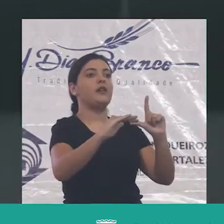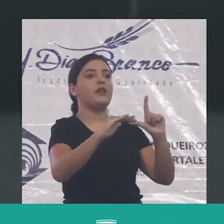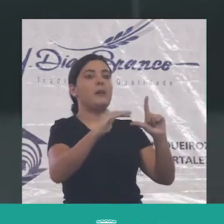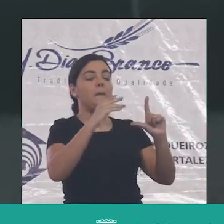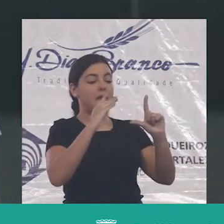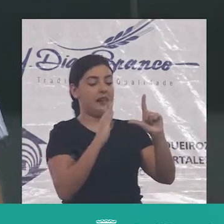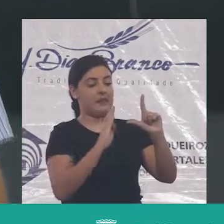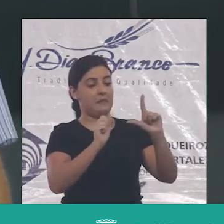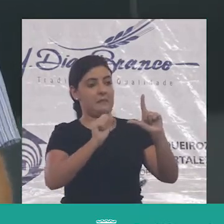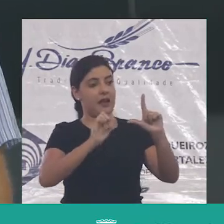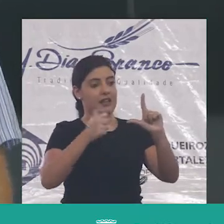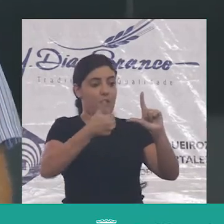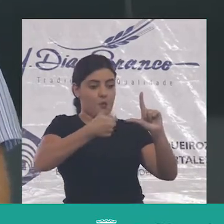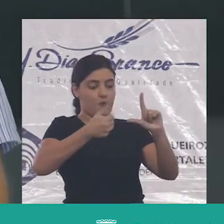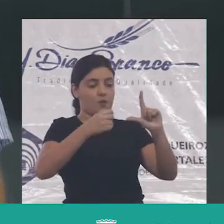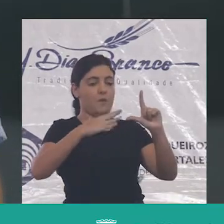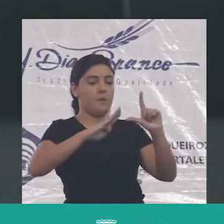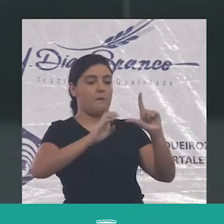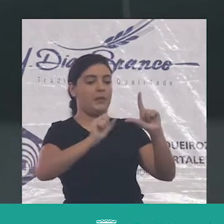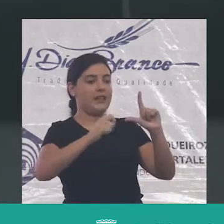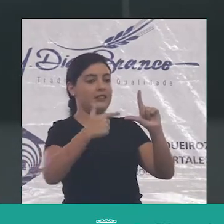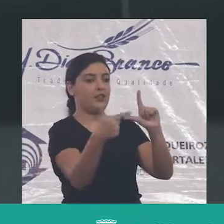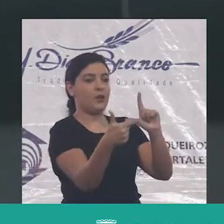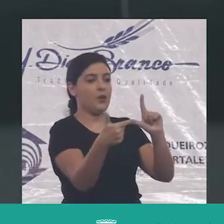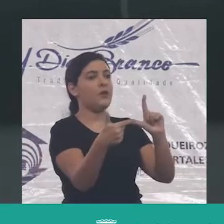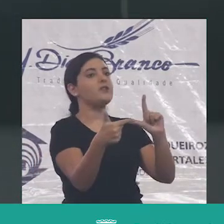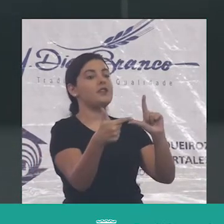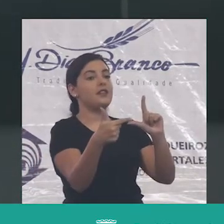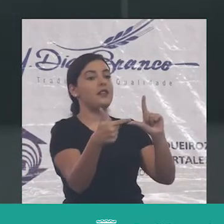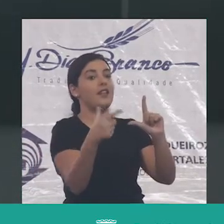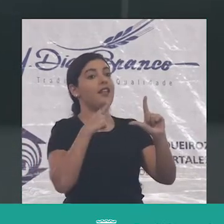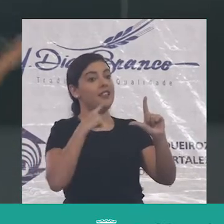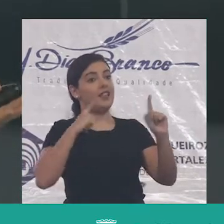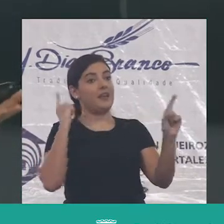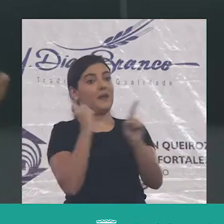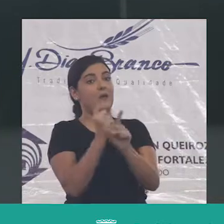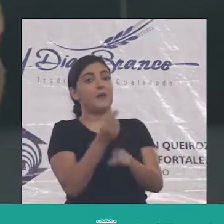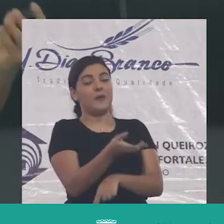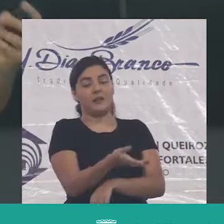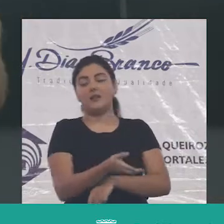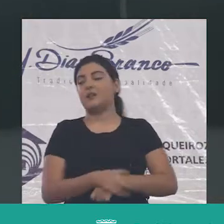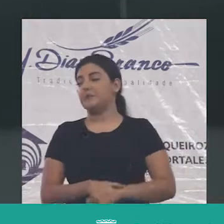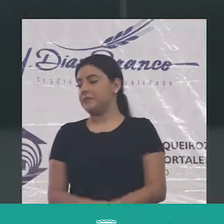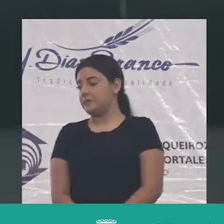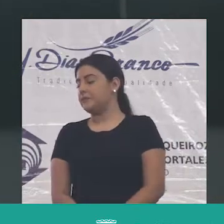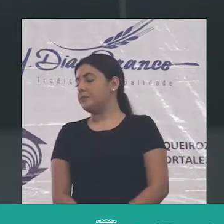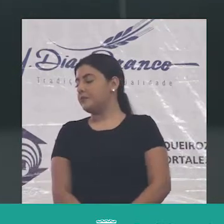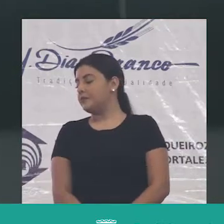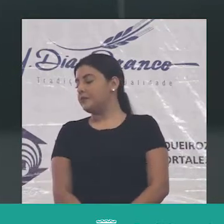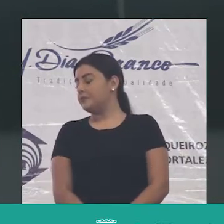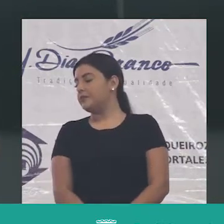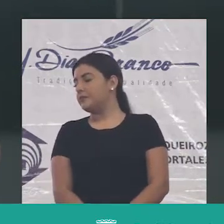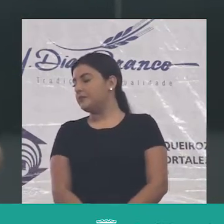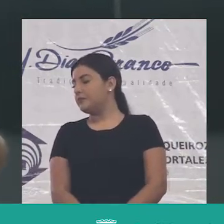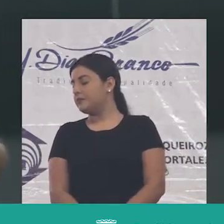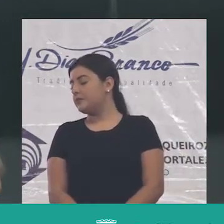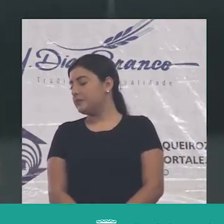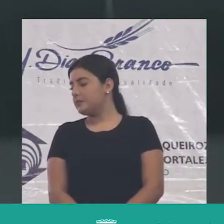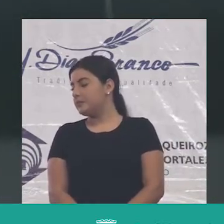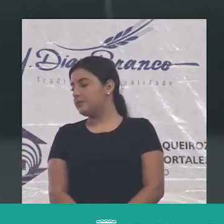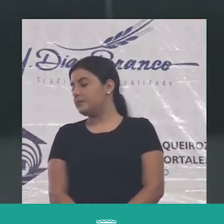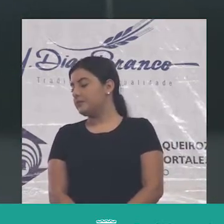segunda base. Se você tem uma base na frente e uma base atrás, você pode tombar e enxergar um prisma de